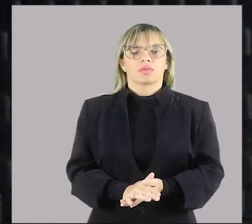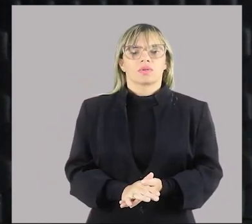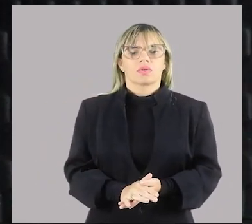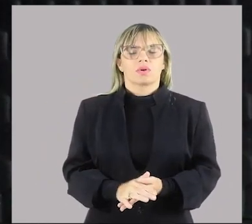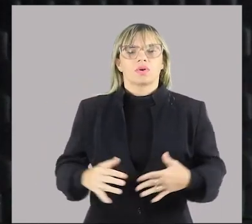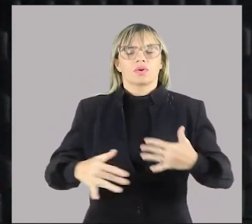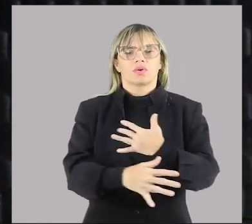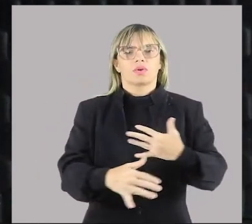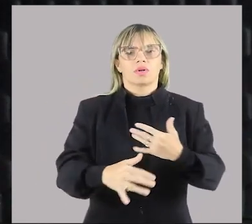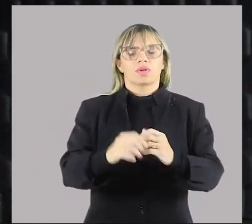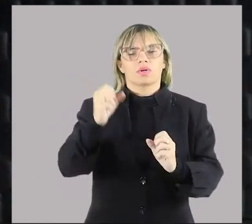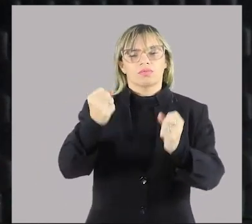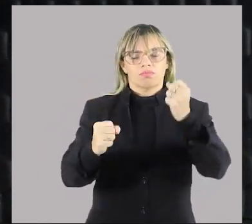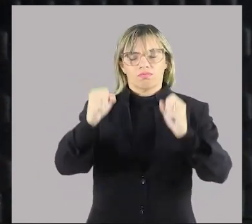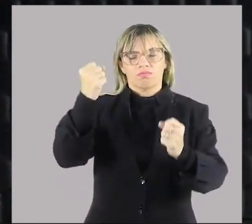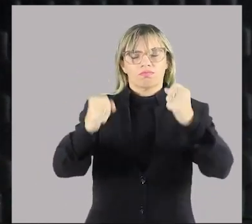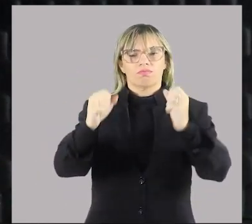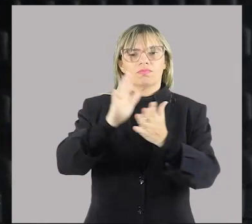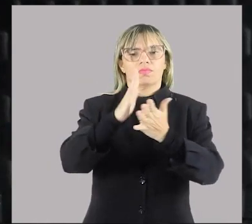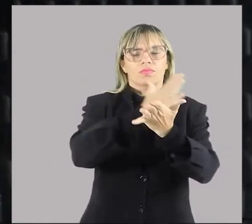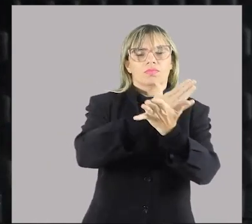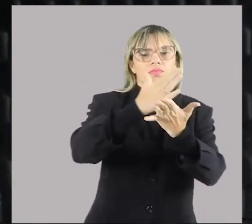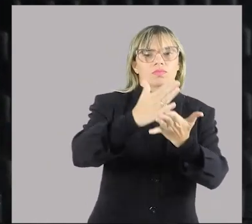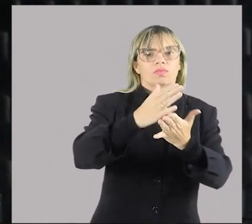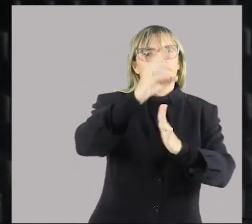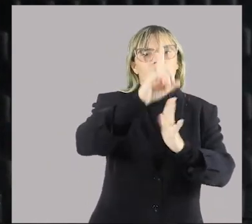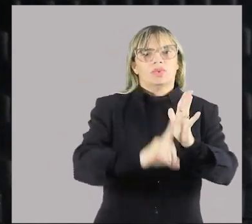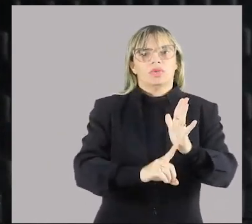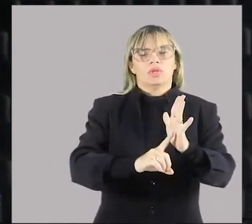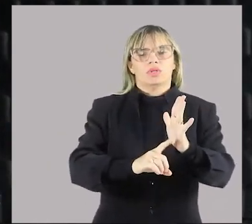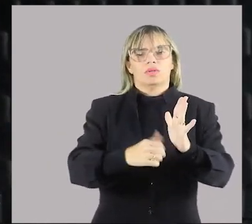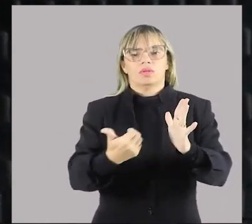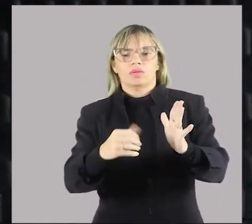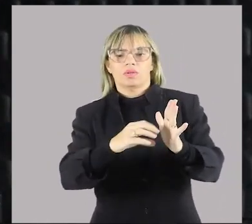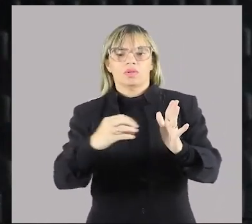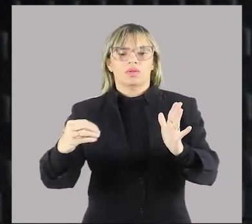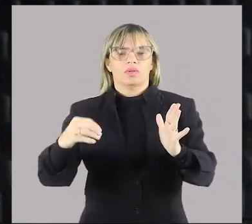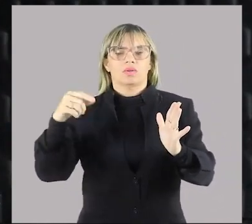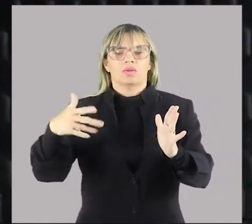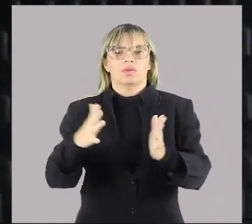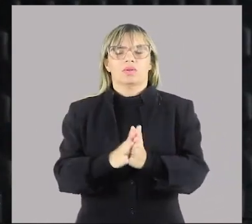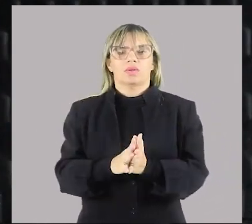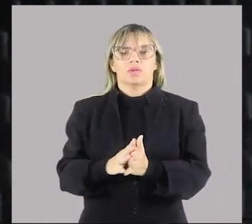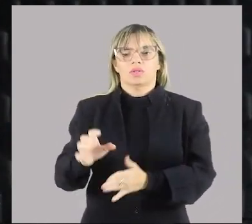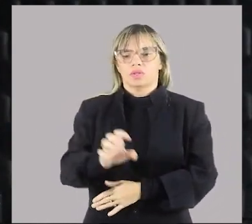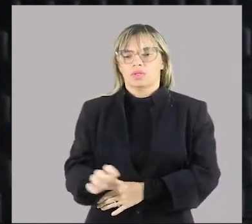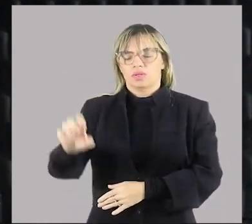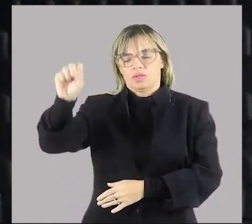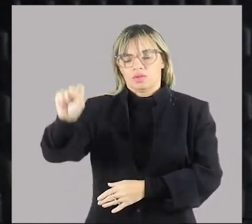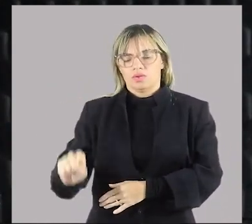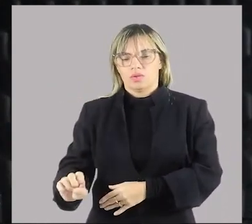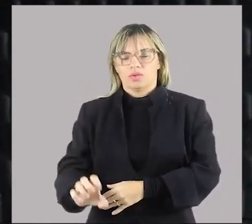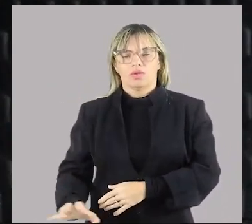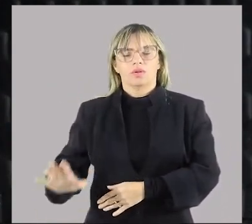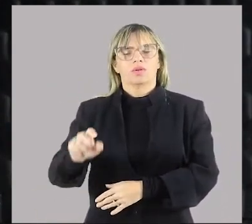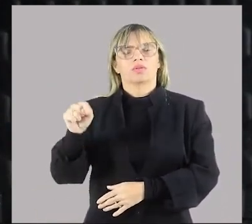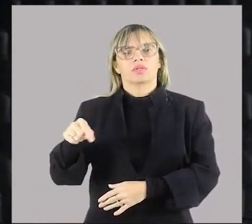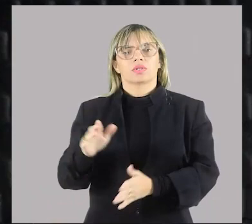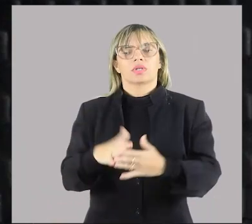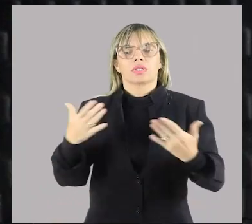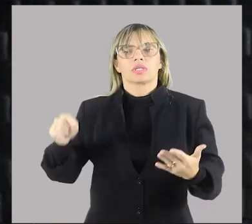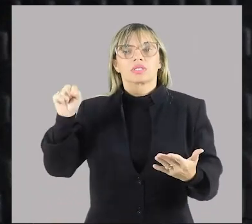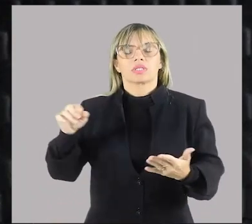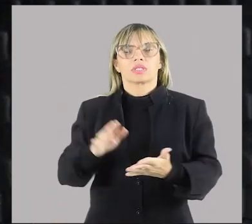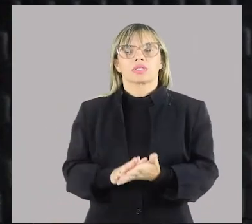industriais, no começo da década de 1920, principalmente na região sudeste, essas atividades estão